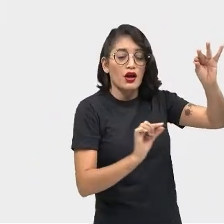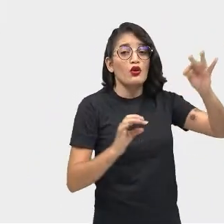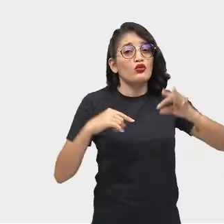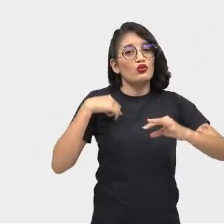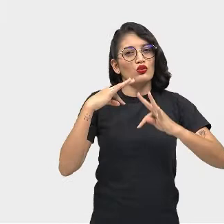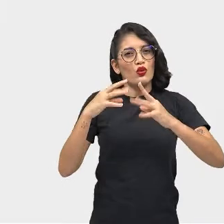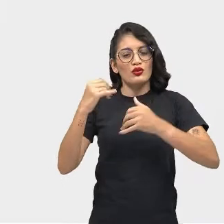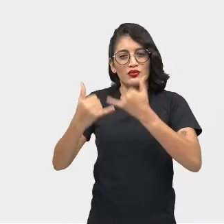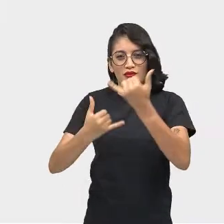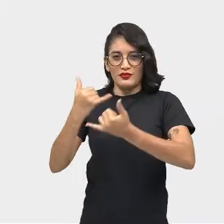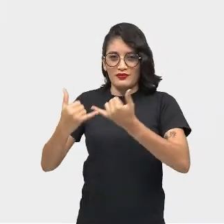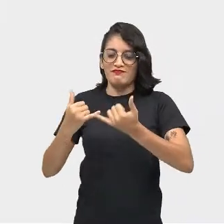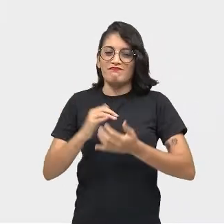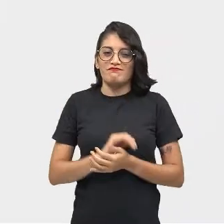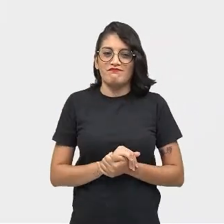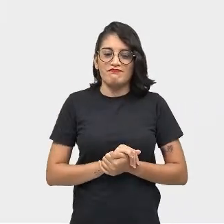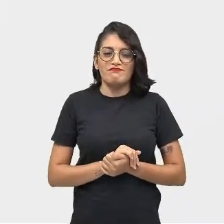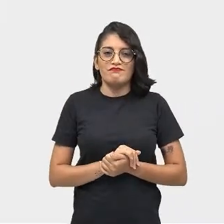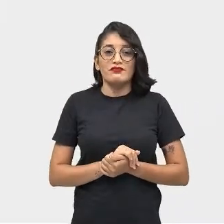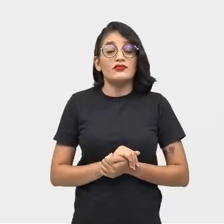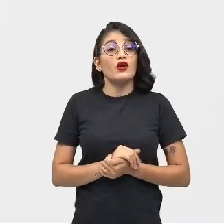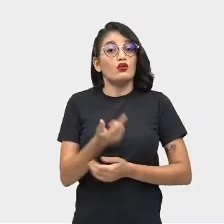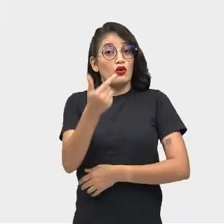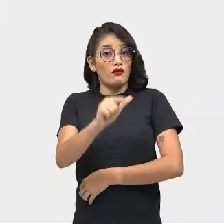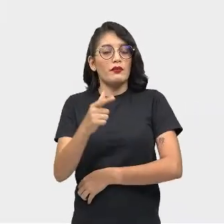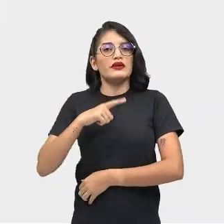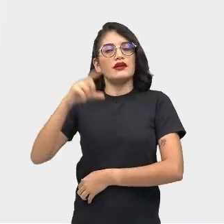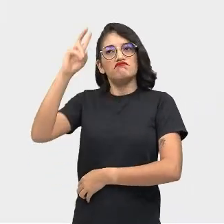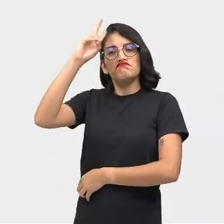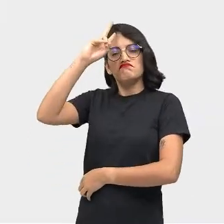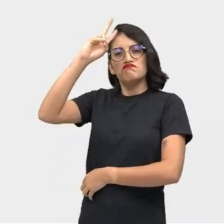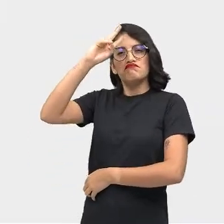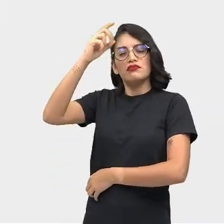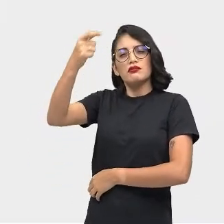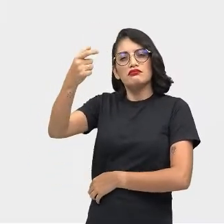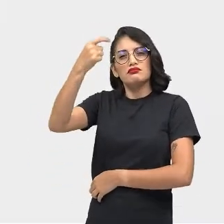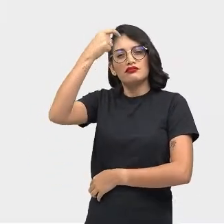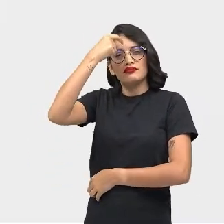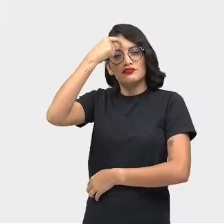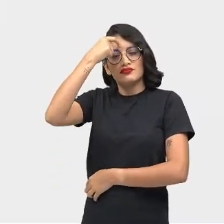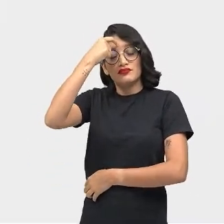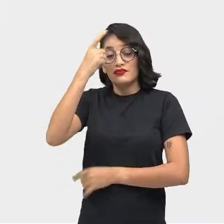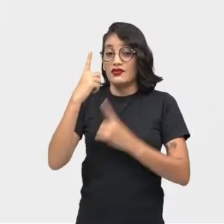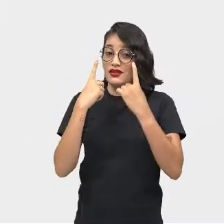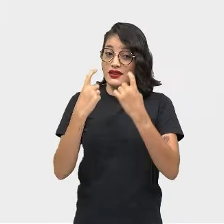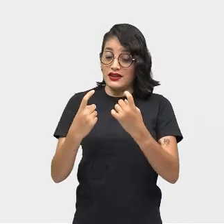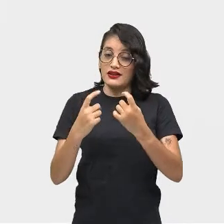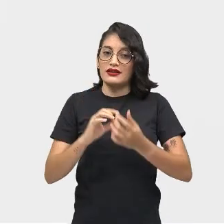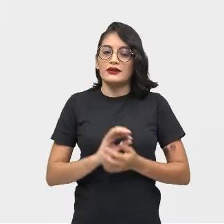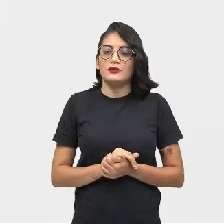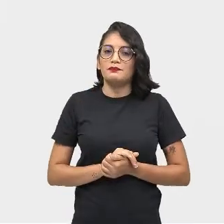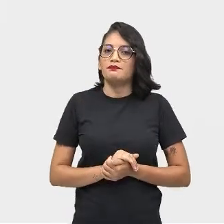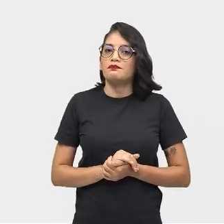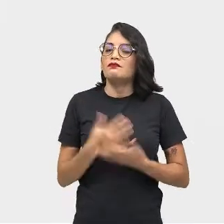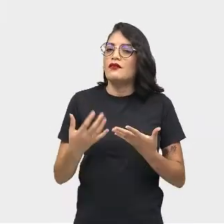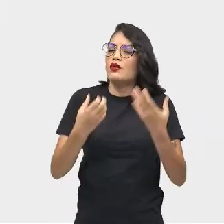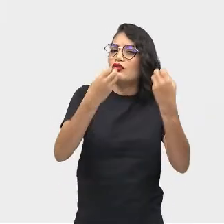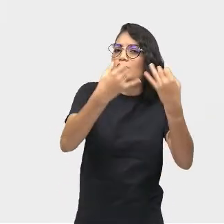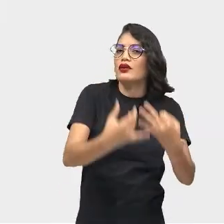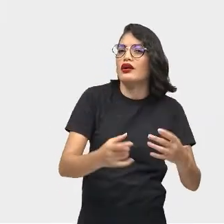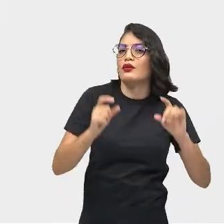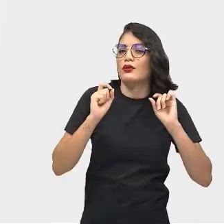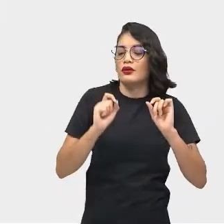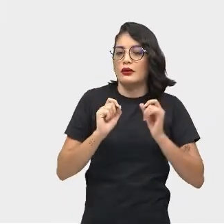para reforçar, nós temos a recordação, nós temos a lembrança. E olha que interessante, nós falaríamos da seguinte